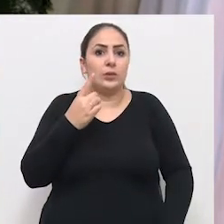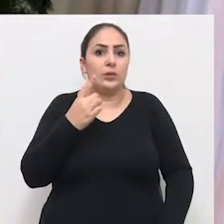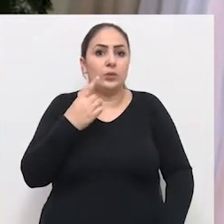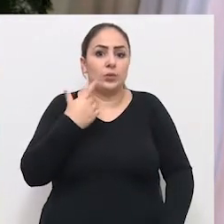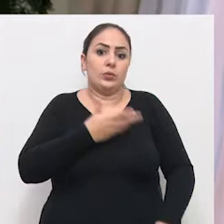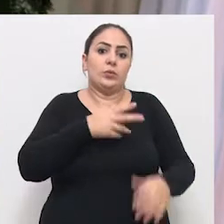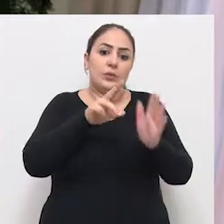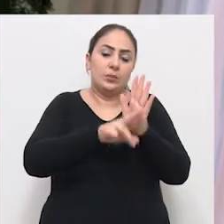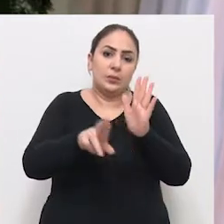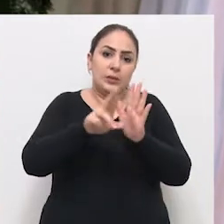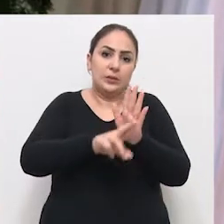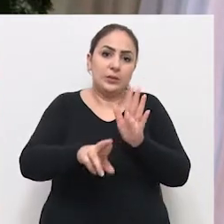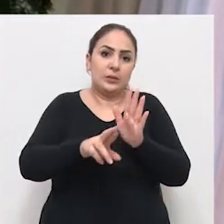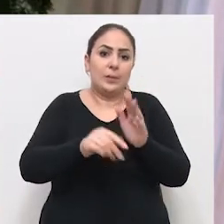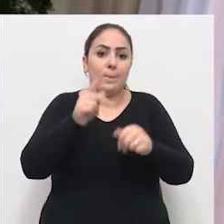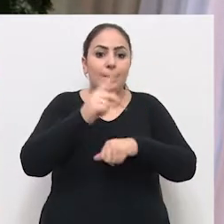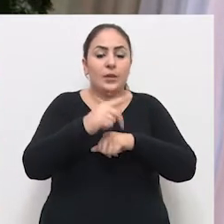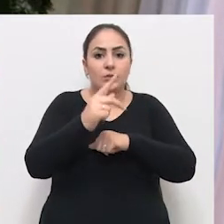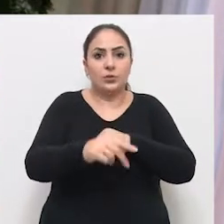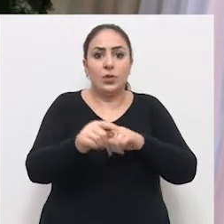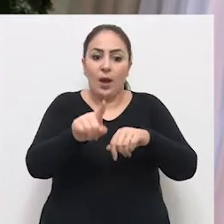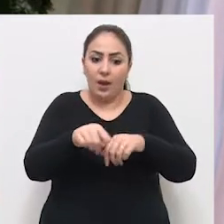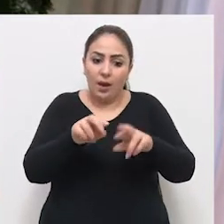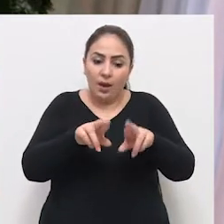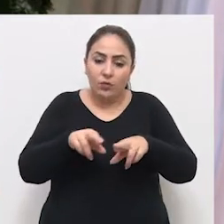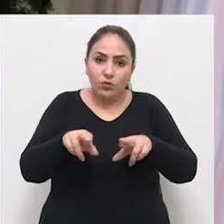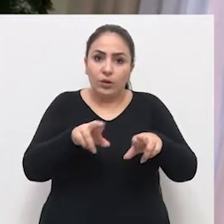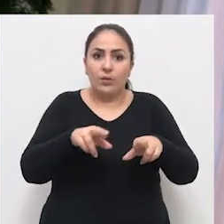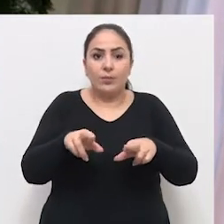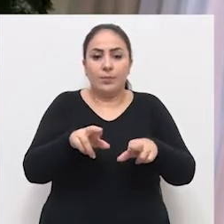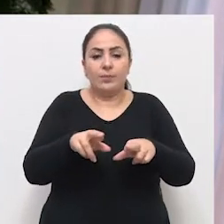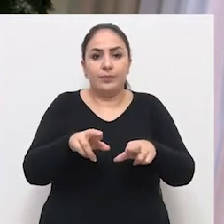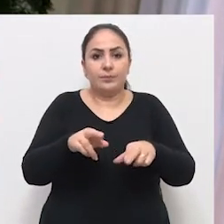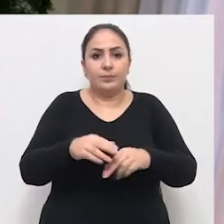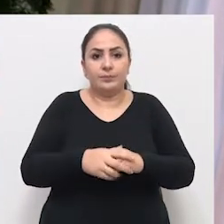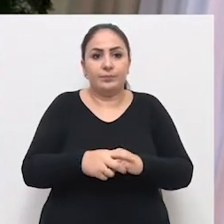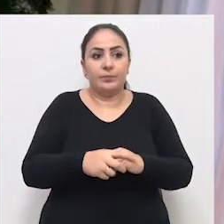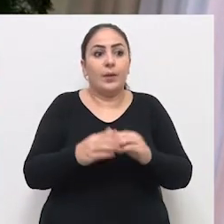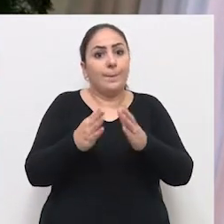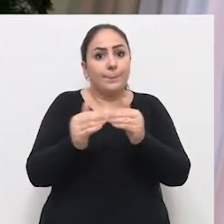deputados que nos representam, a Passo Fundo e a região,